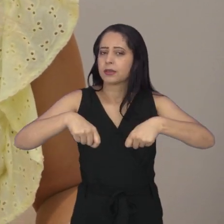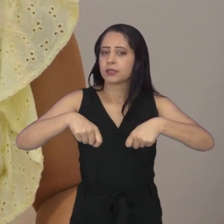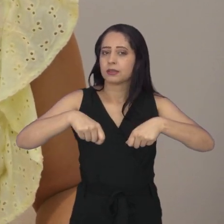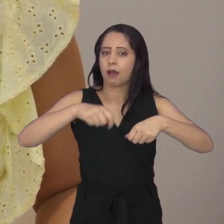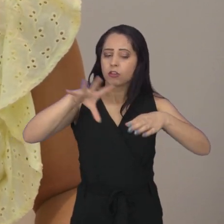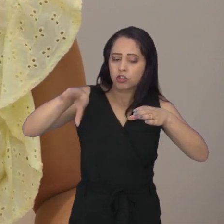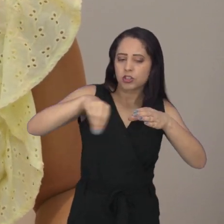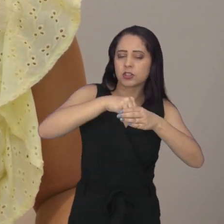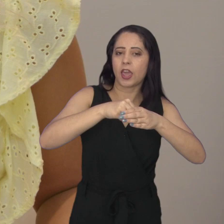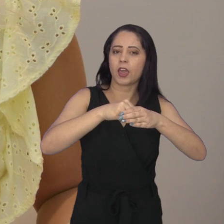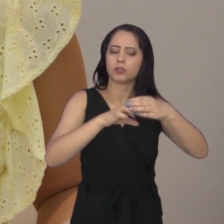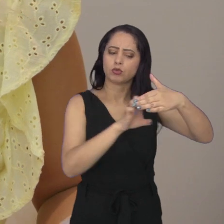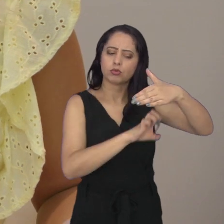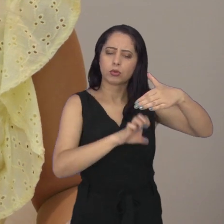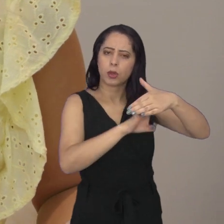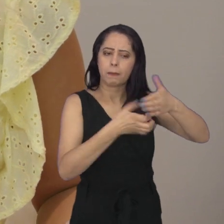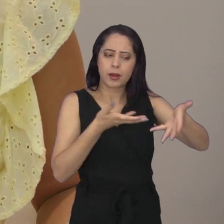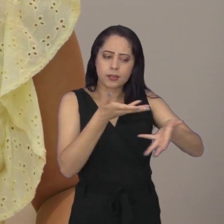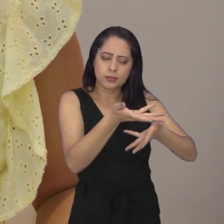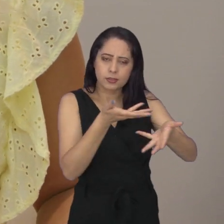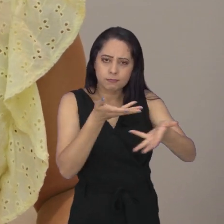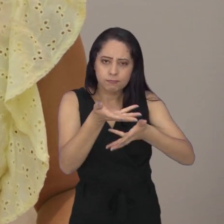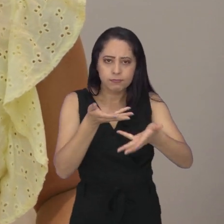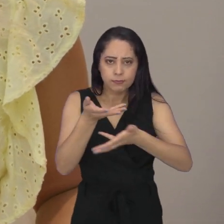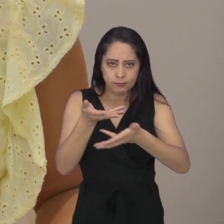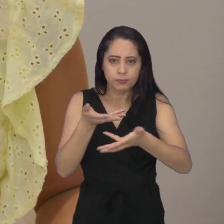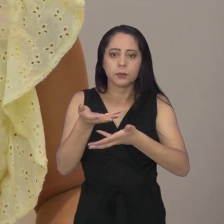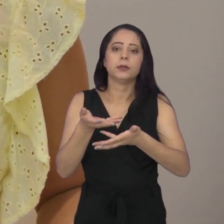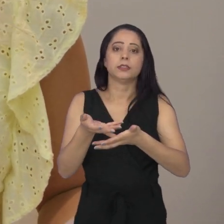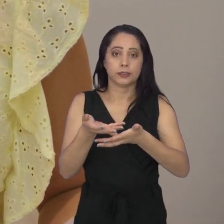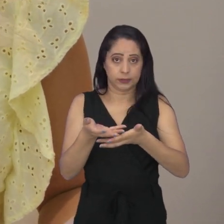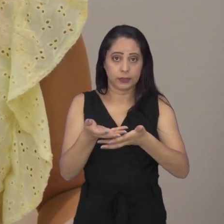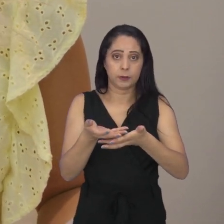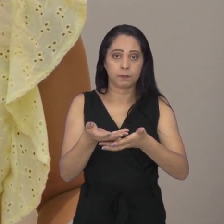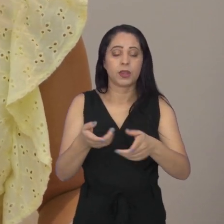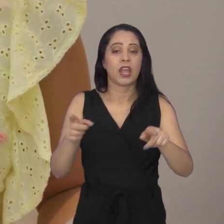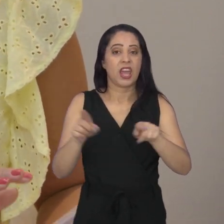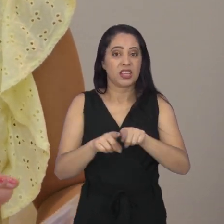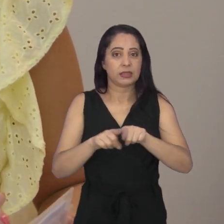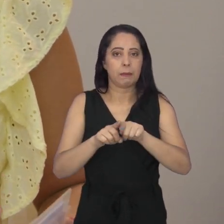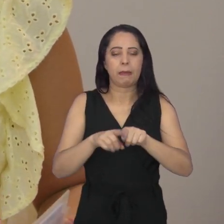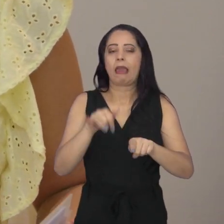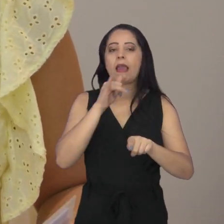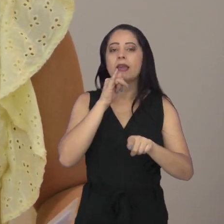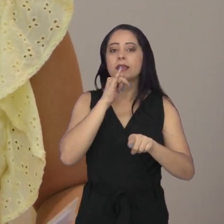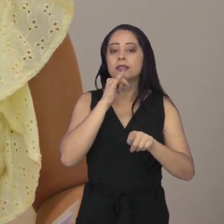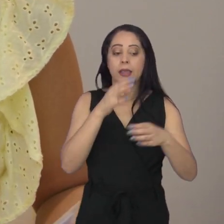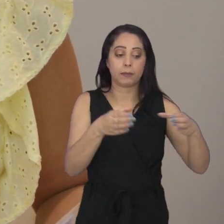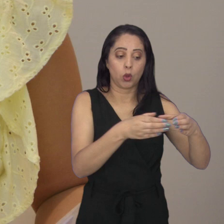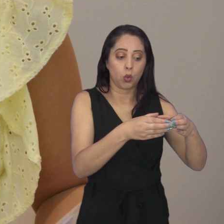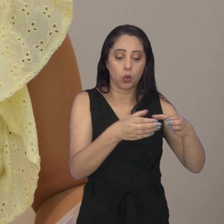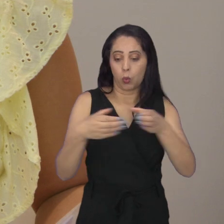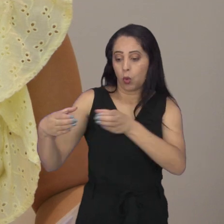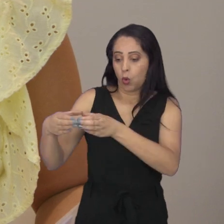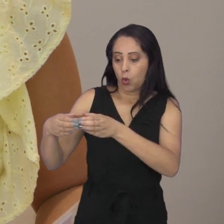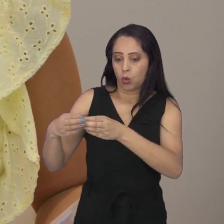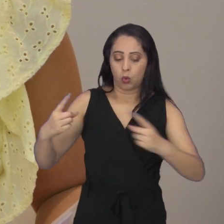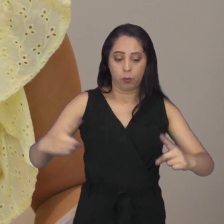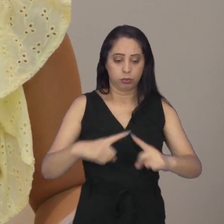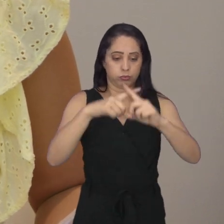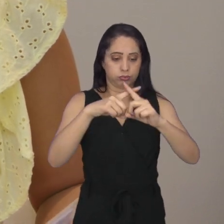relacionamento interpessoal, estimular alta performance entre as equipes e também, gente, obter